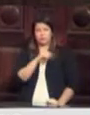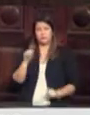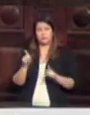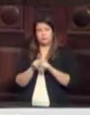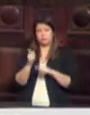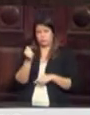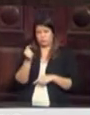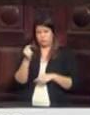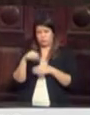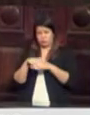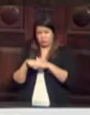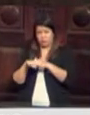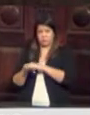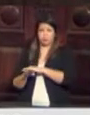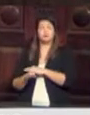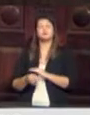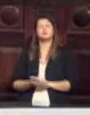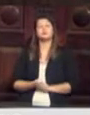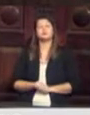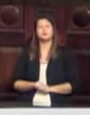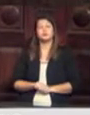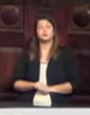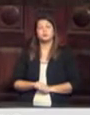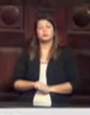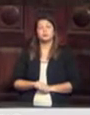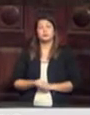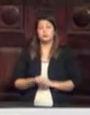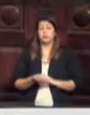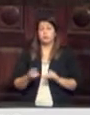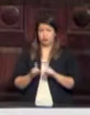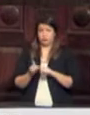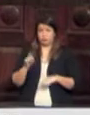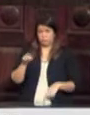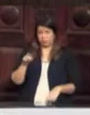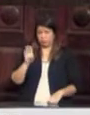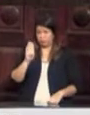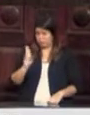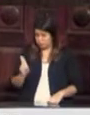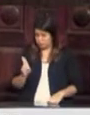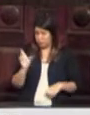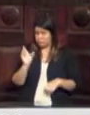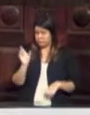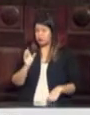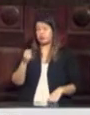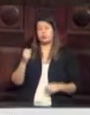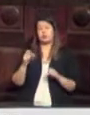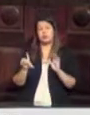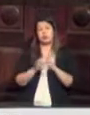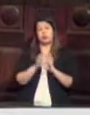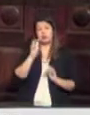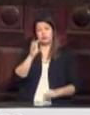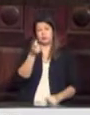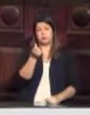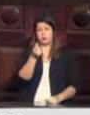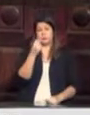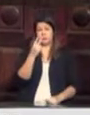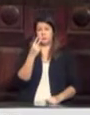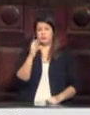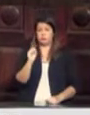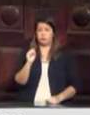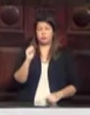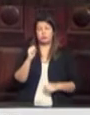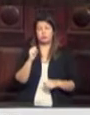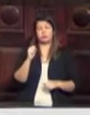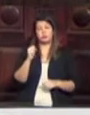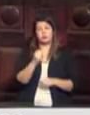acumulados. A lei do bilhete único é a lei 5628, de 29 de dezembro